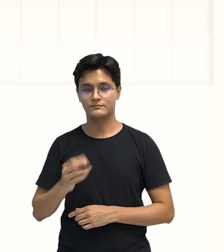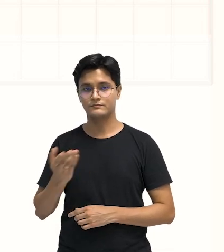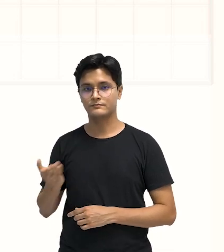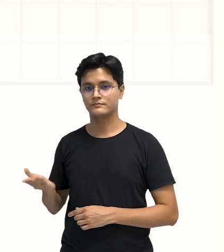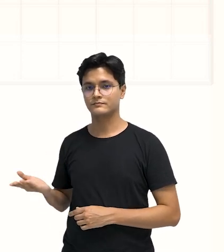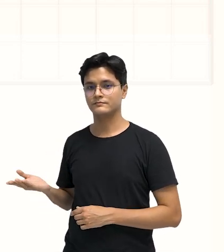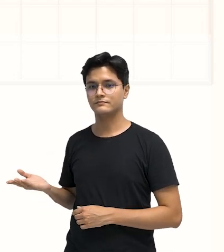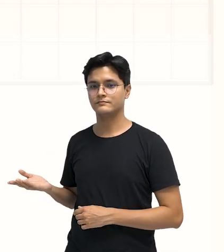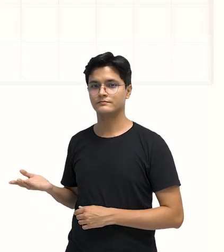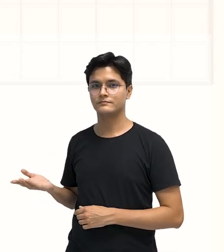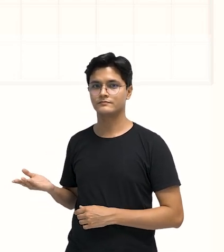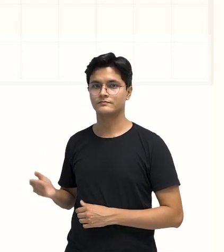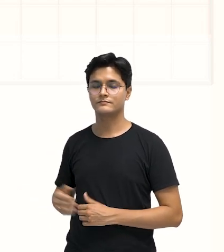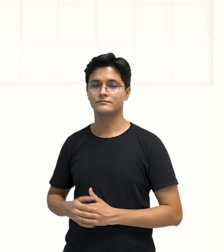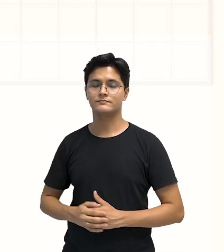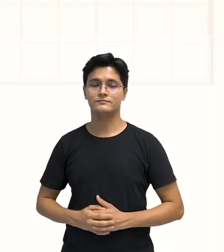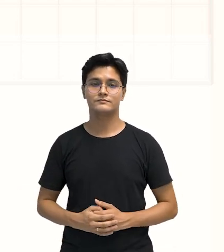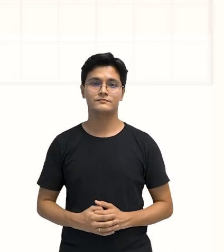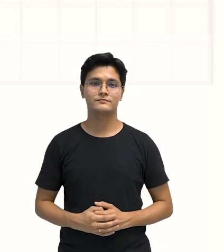Ômega.